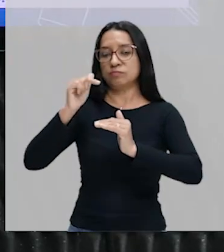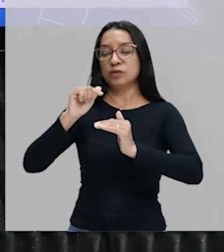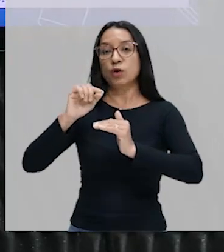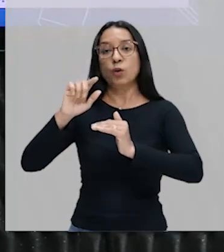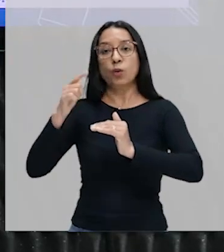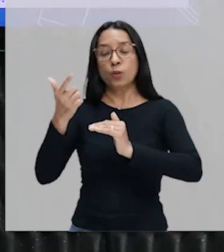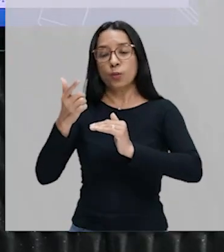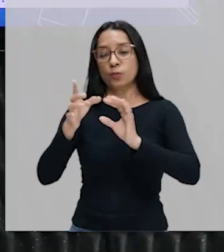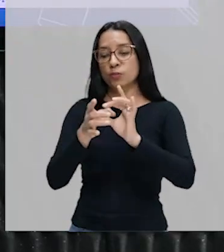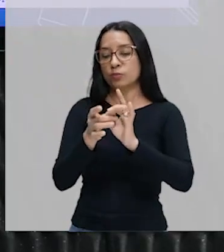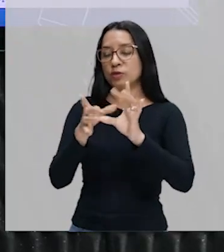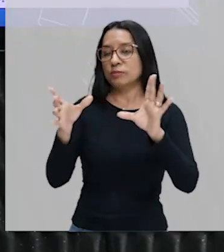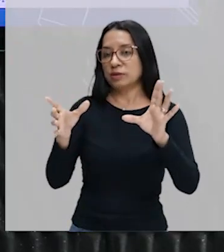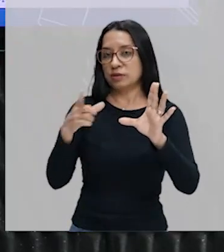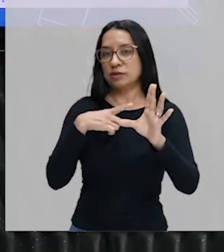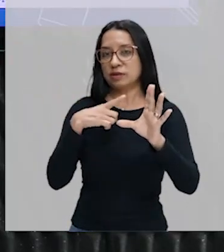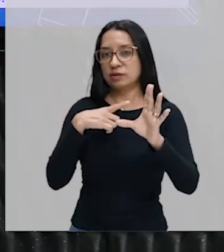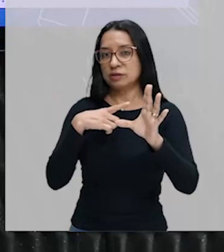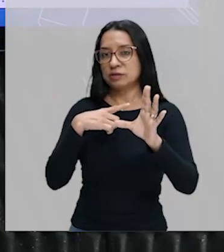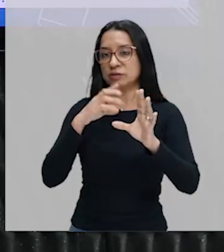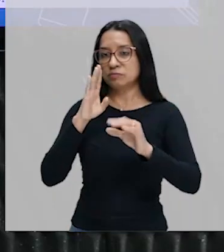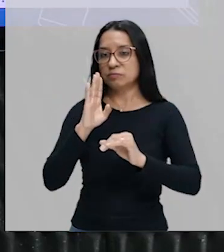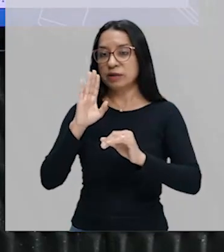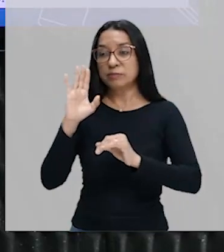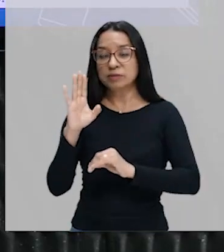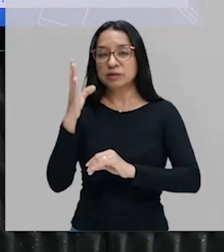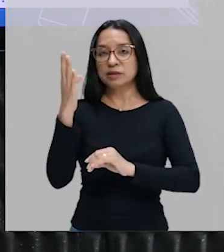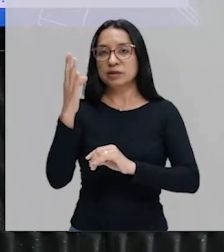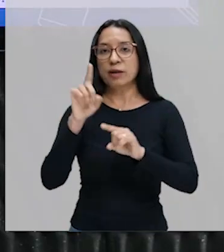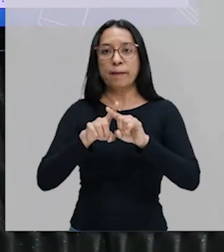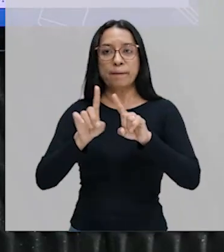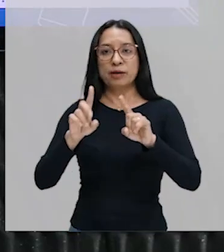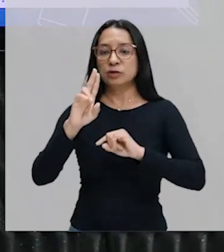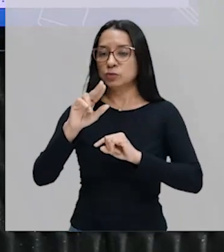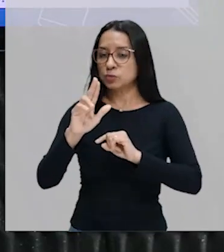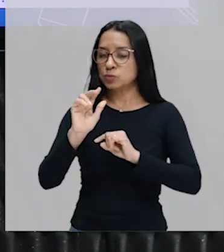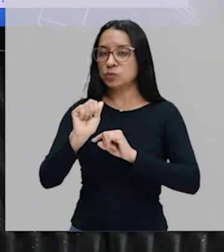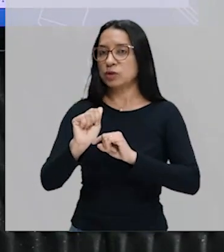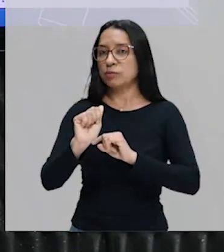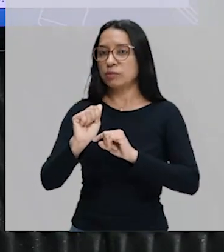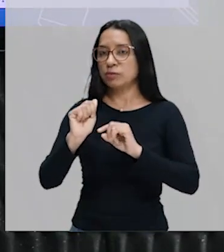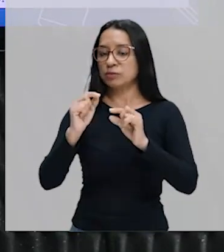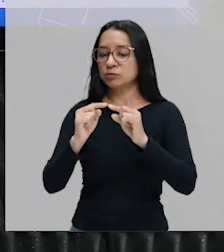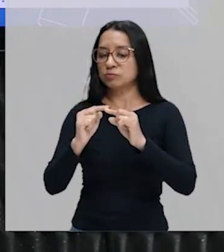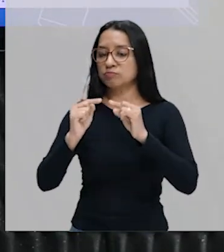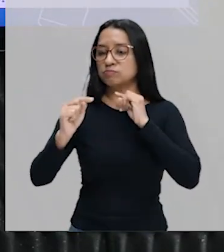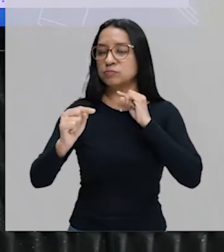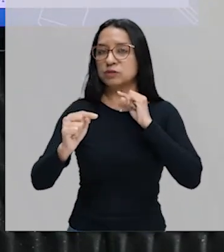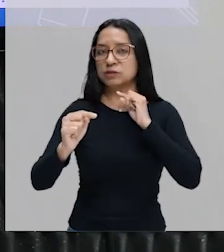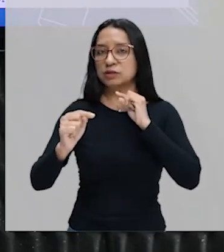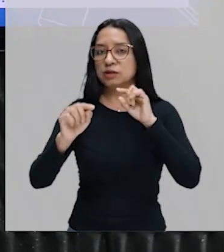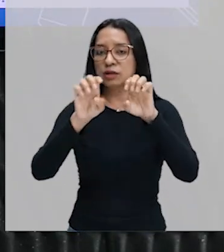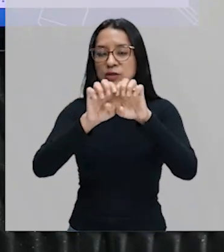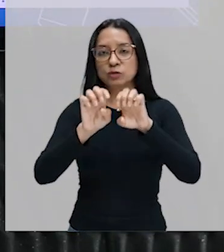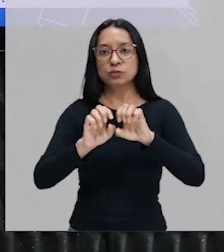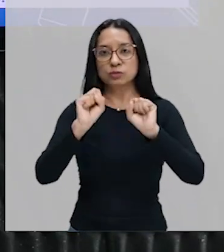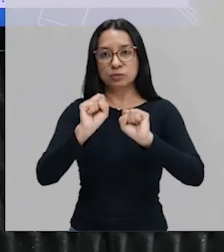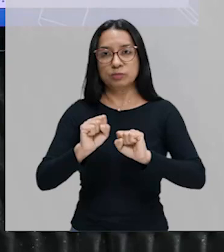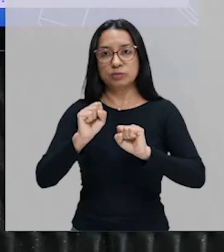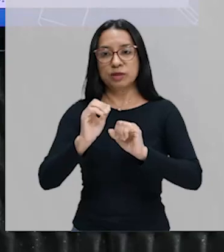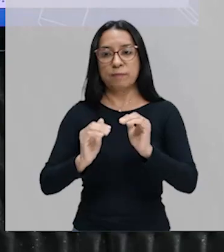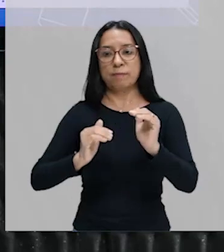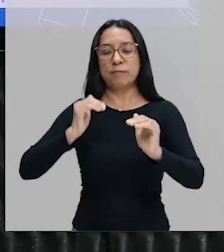tem liberdade para tomar decisões, mas ele nunca pode contrariar a estrutura de poder